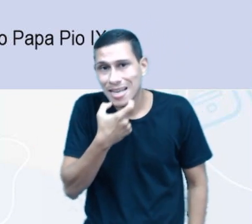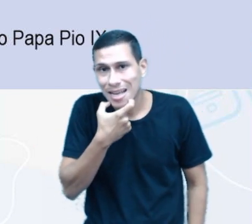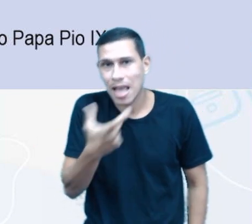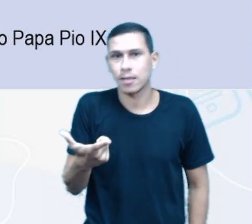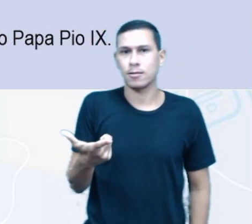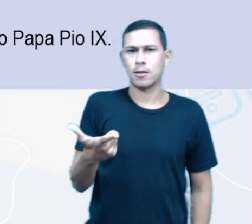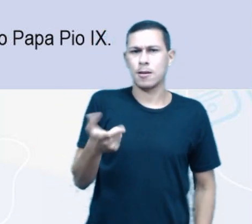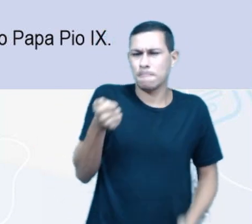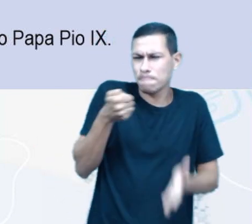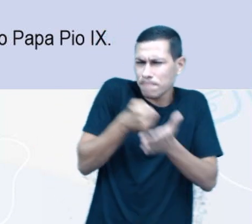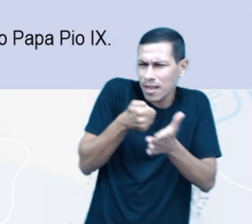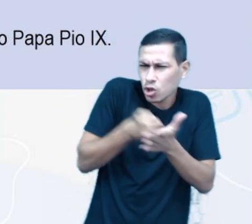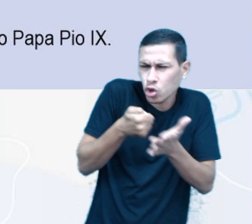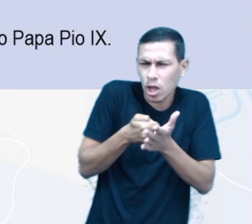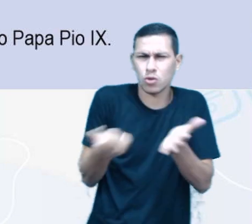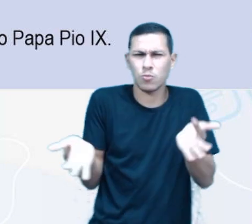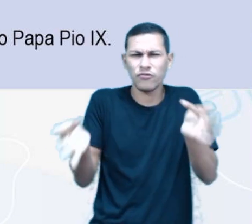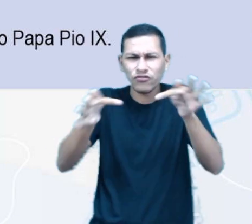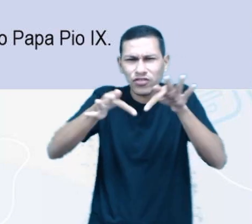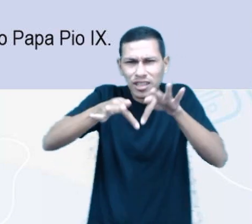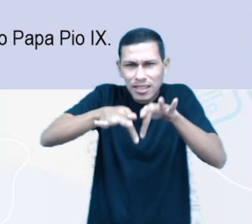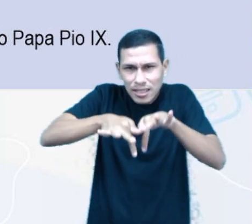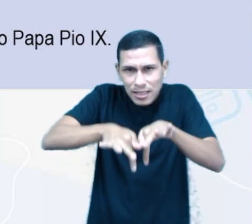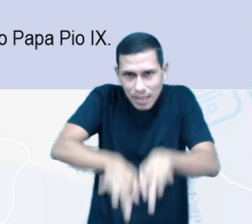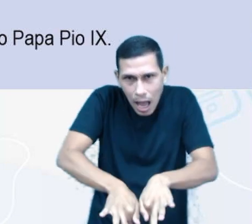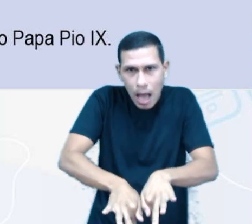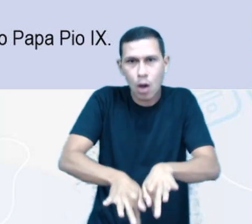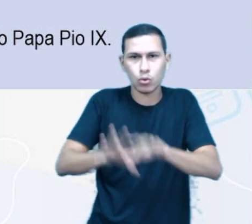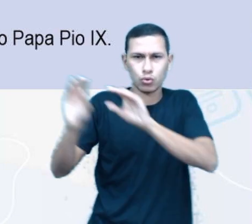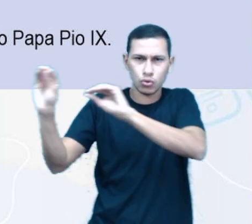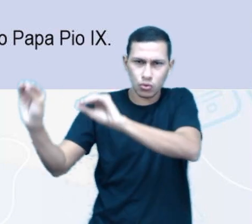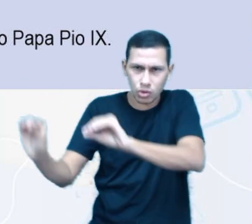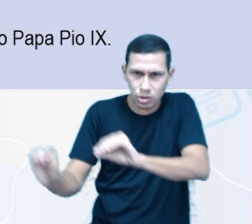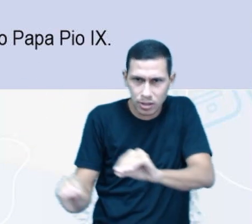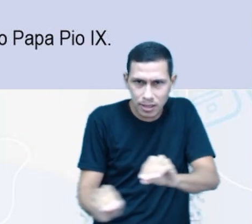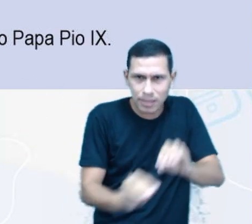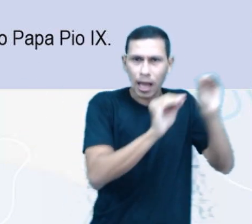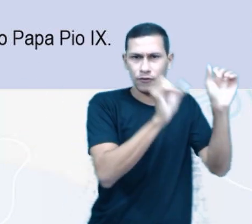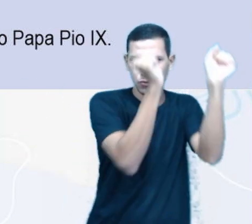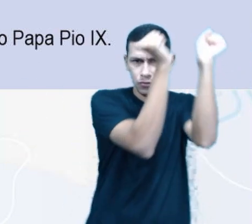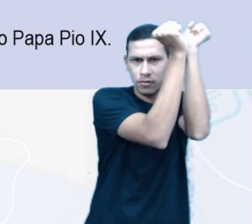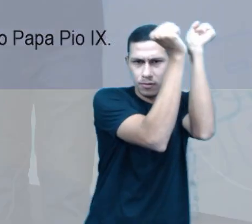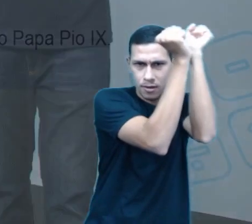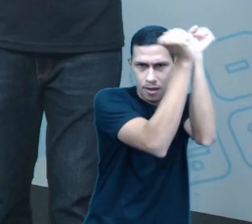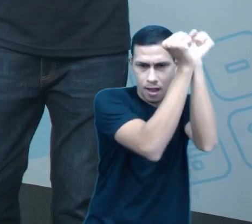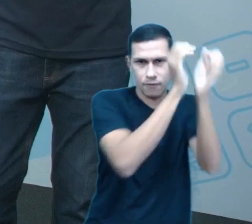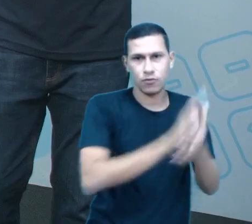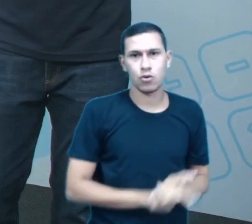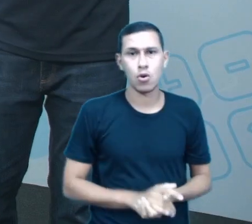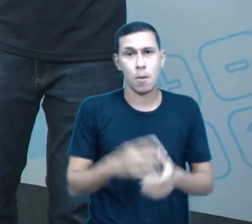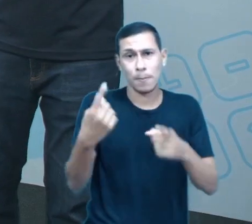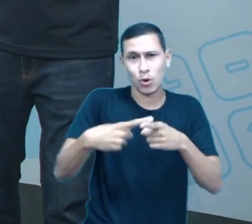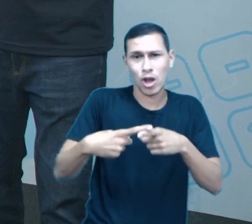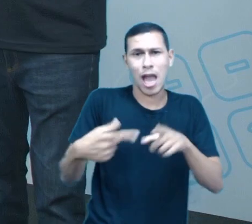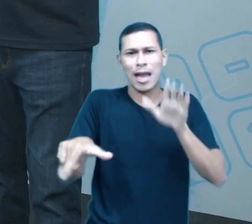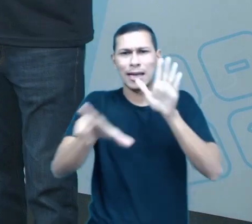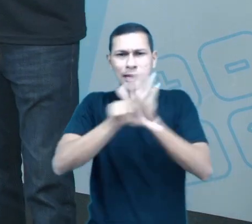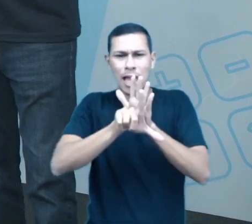de escravos, importantíssimo. E aí basta destacar a promulgação da Lei Eusébio de Queiroz